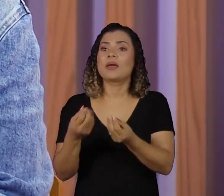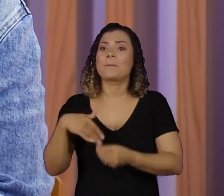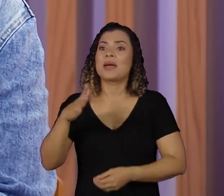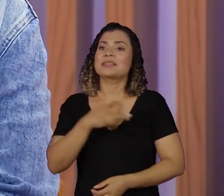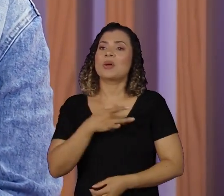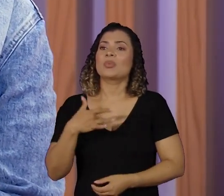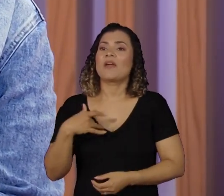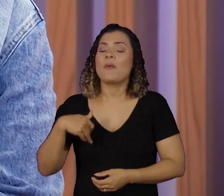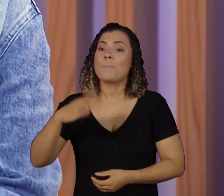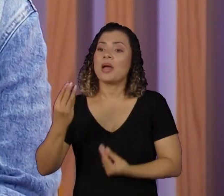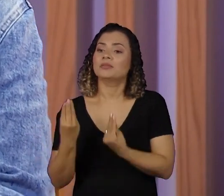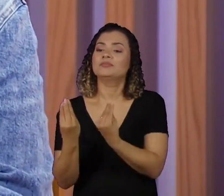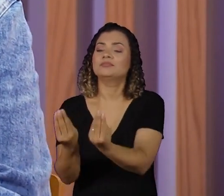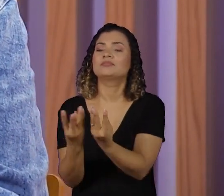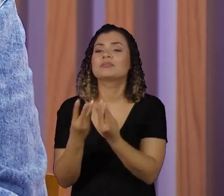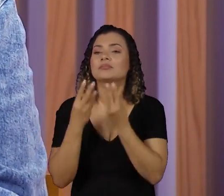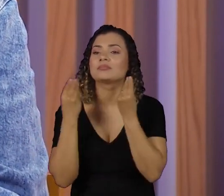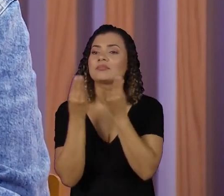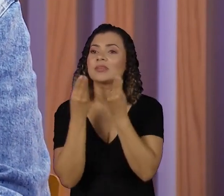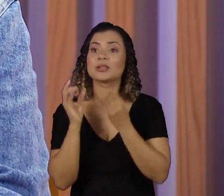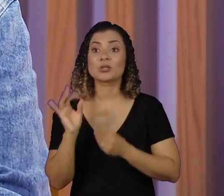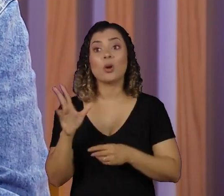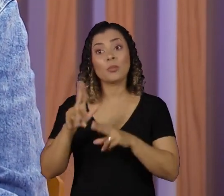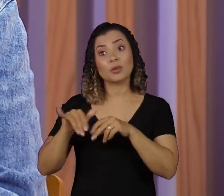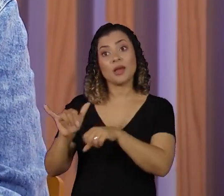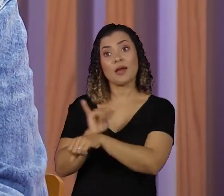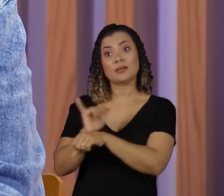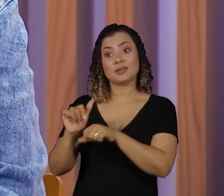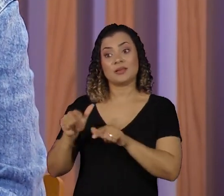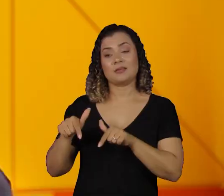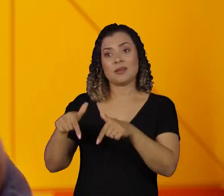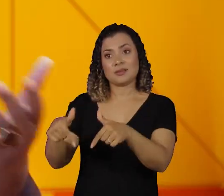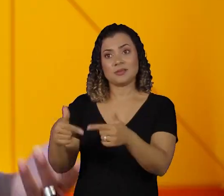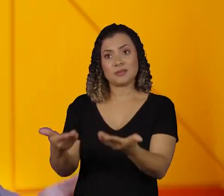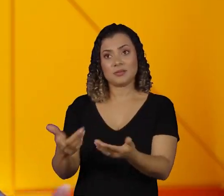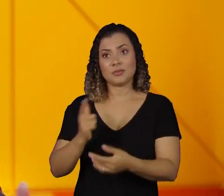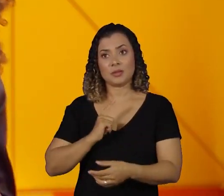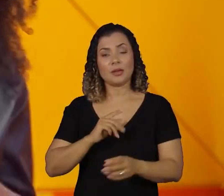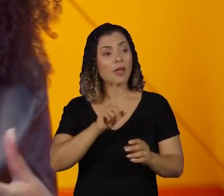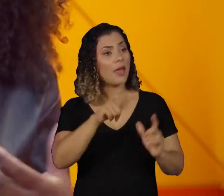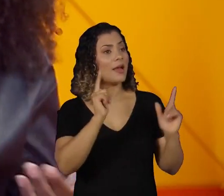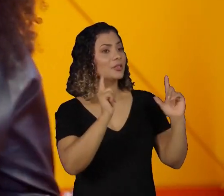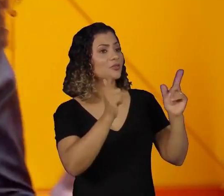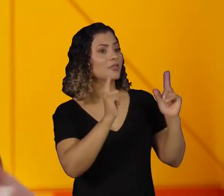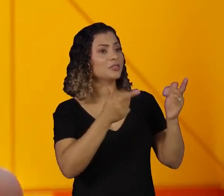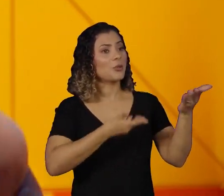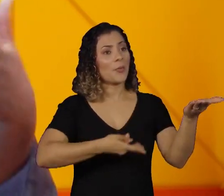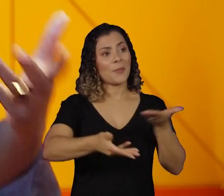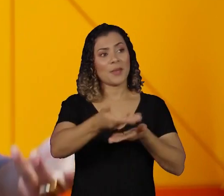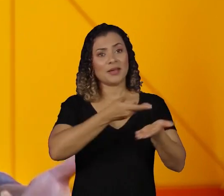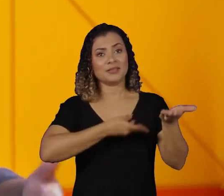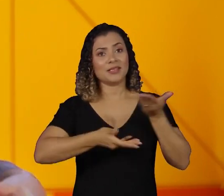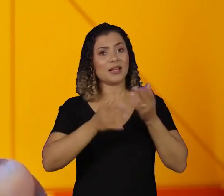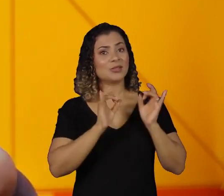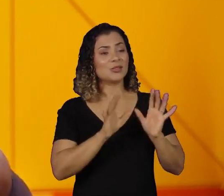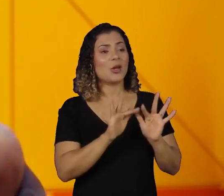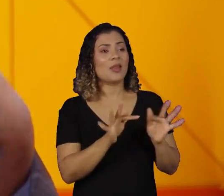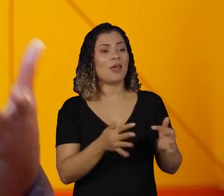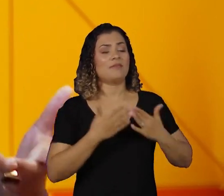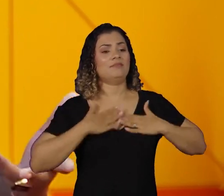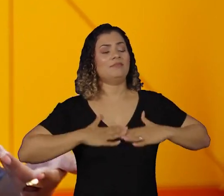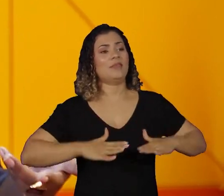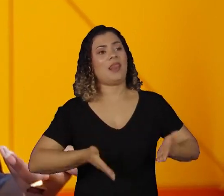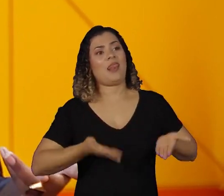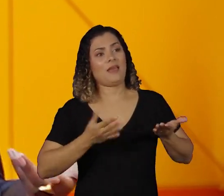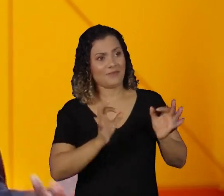saudável para a comunidade. E aí entra as estratégias de ações que nós temos, né? E é algo para divertir, para compartilhar de uma maneira tranquila